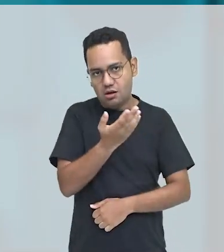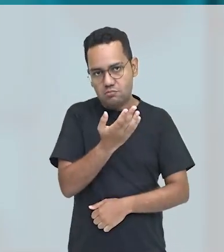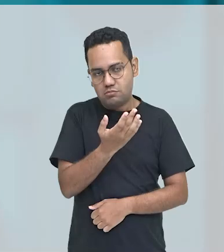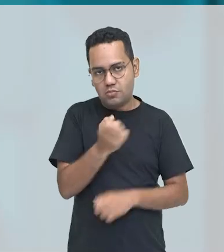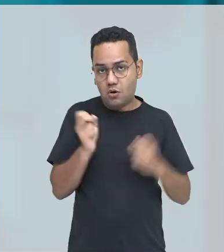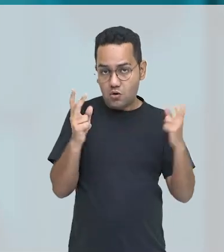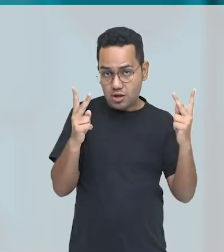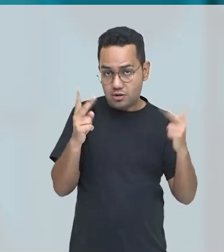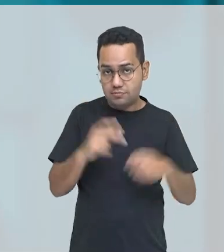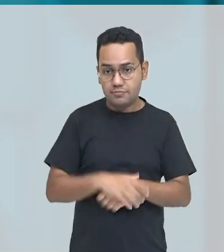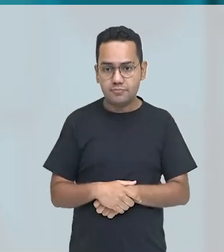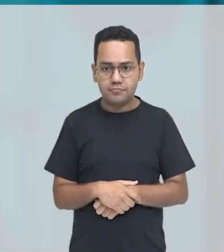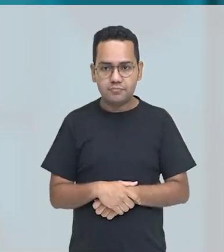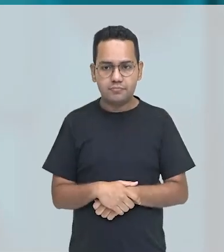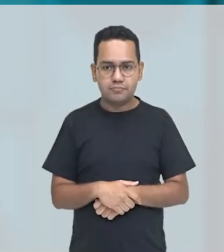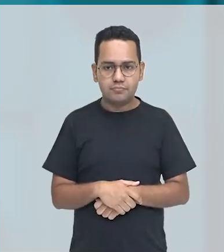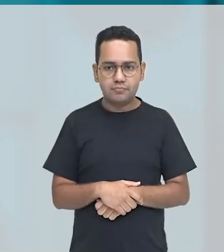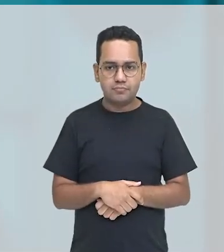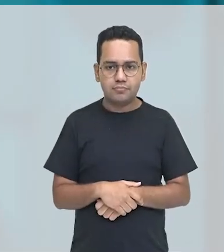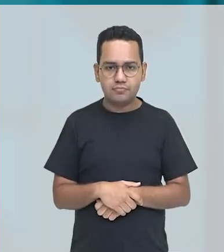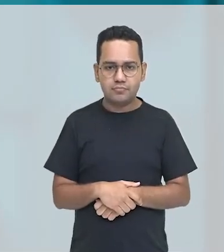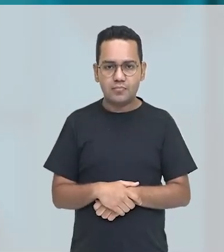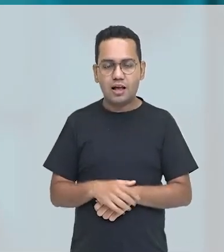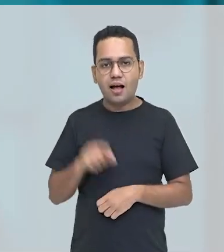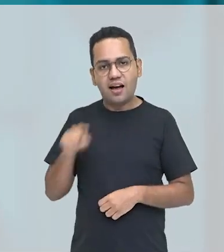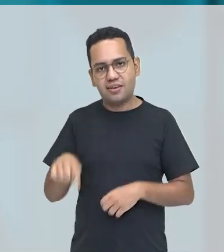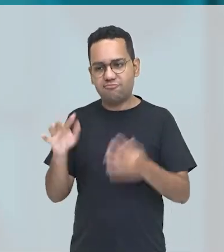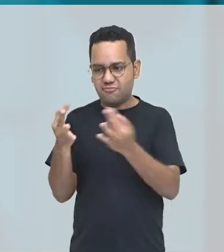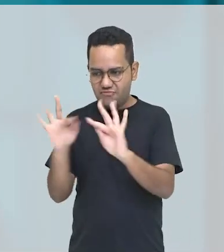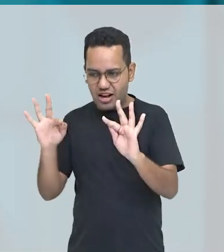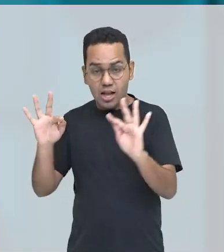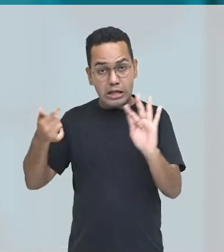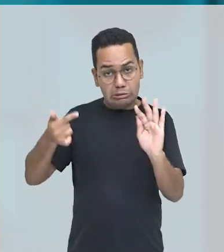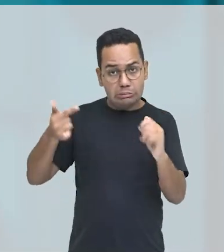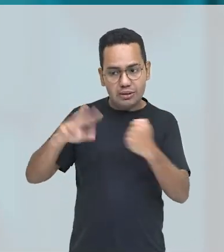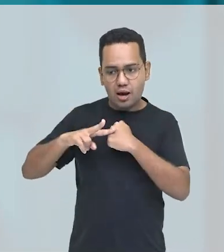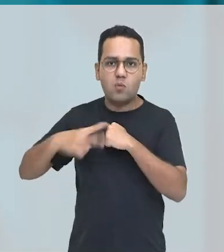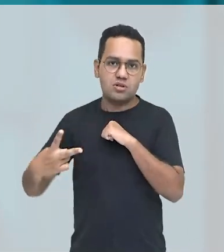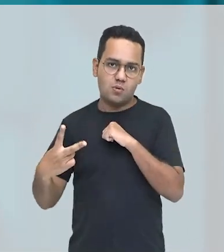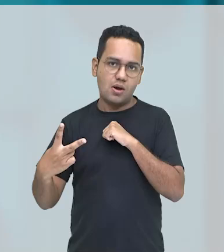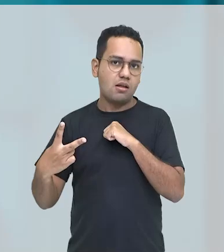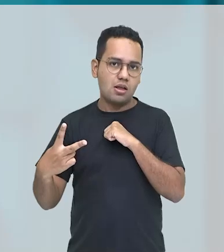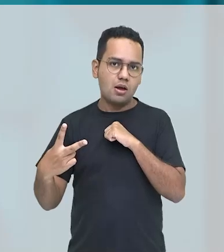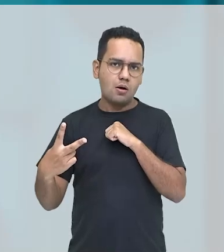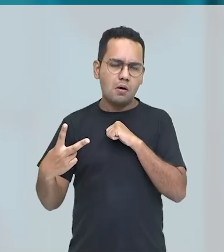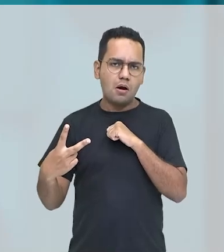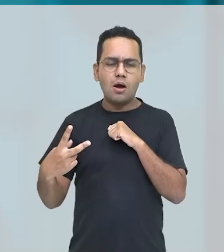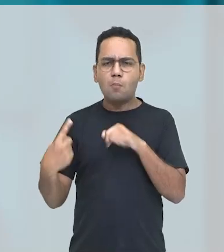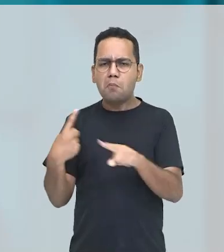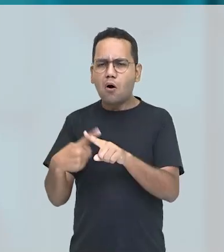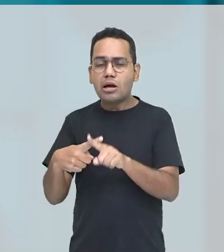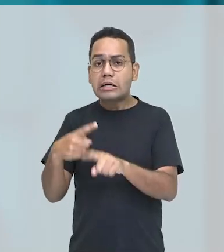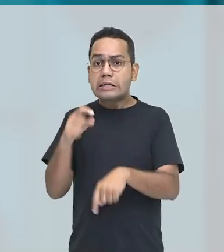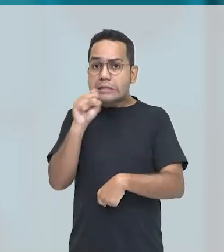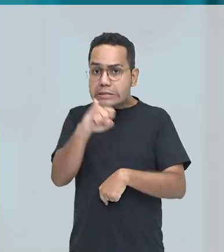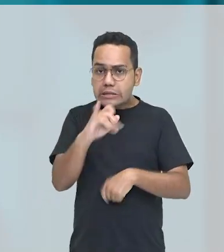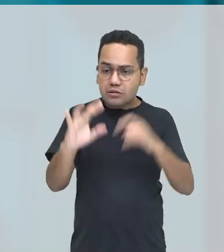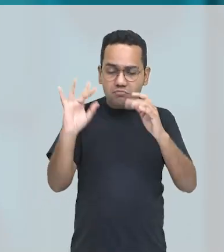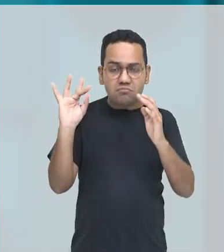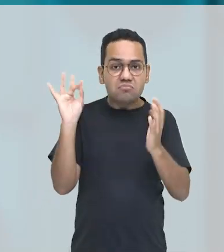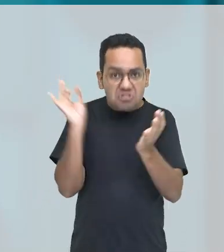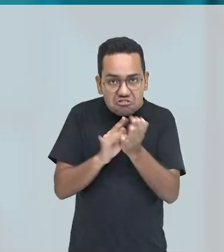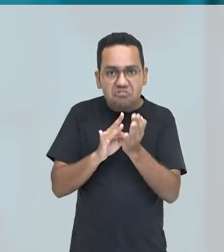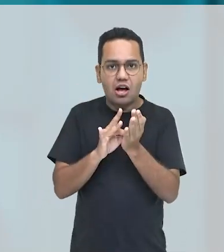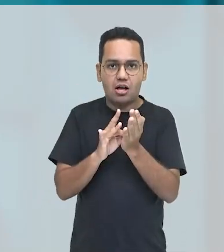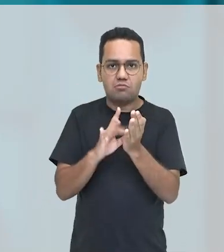dentro de casa. A segunda oração, que é a consequência, ela só se concretizará se a primeira acontecer. Repararam